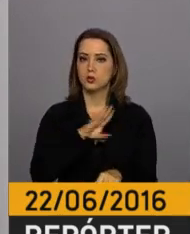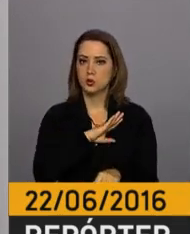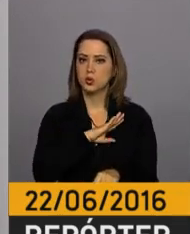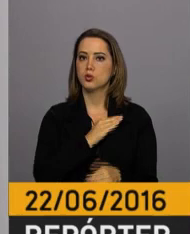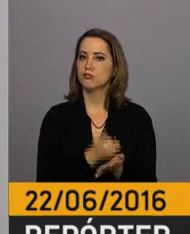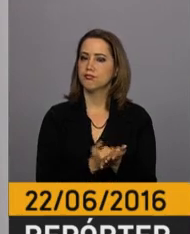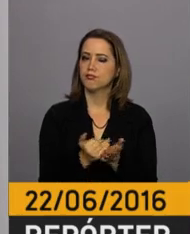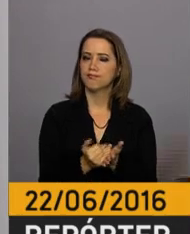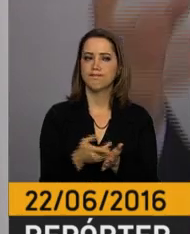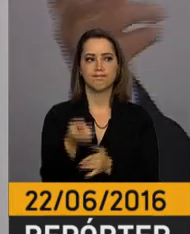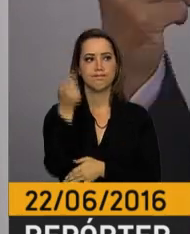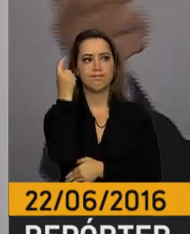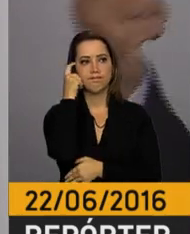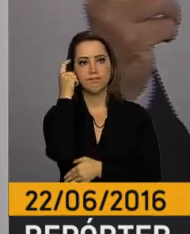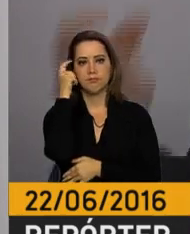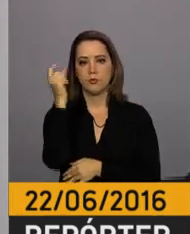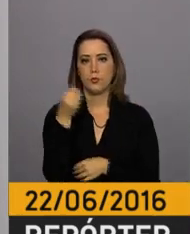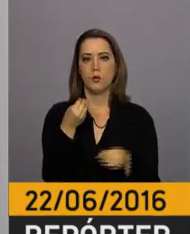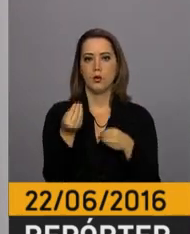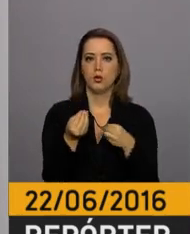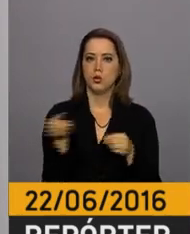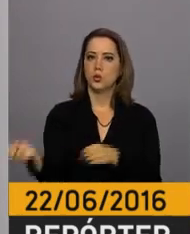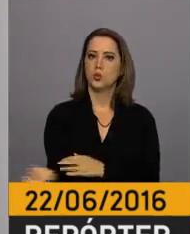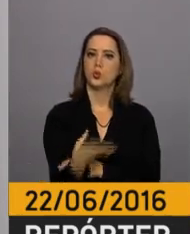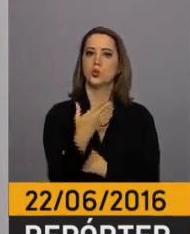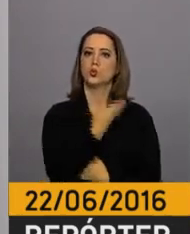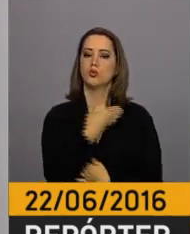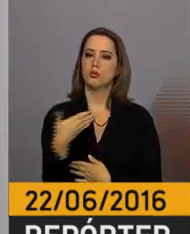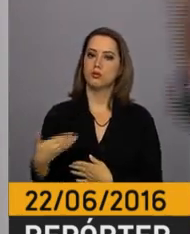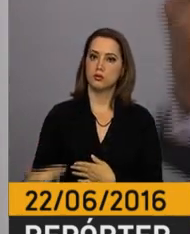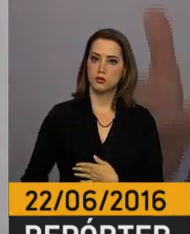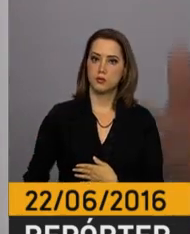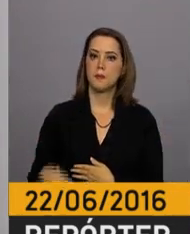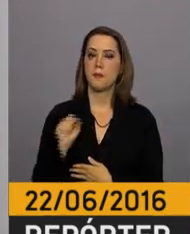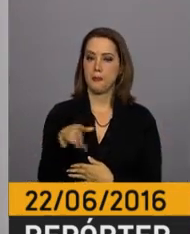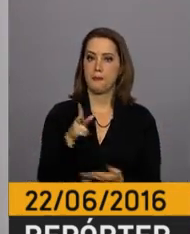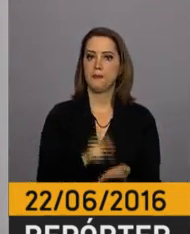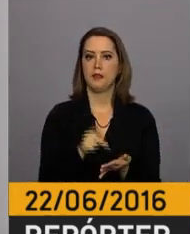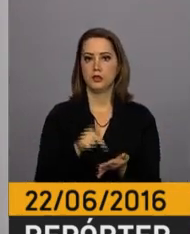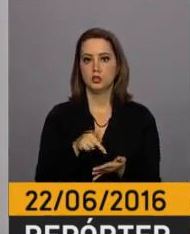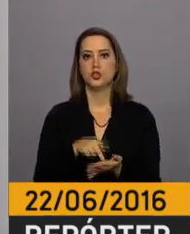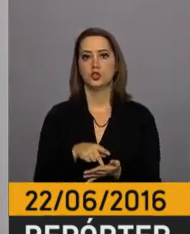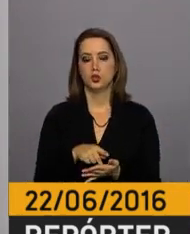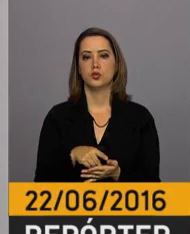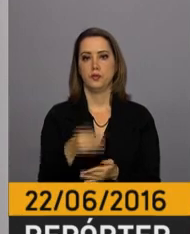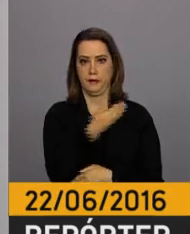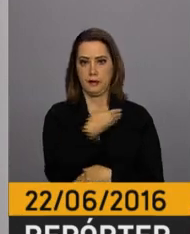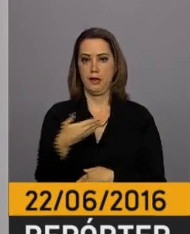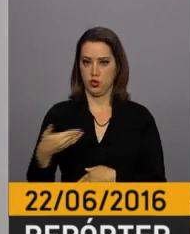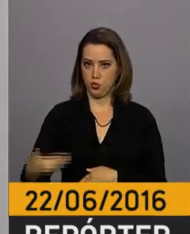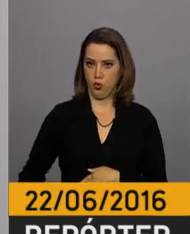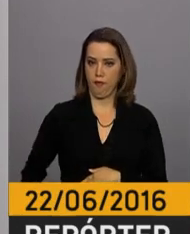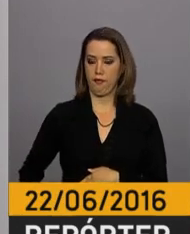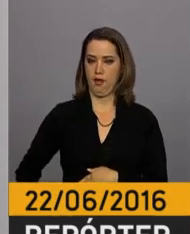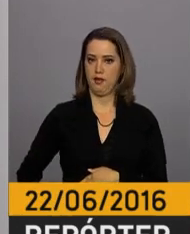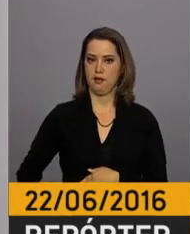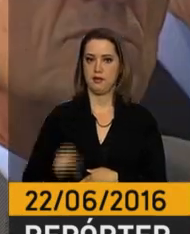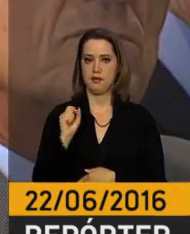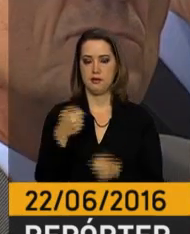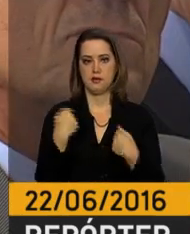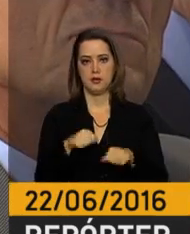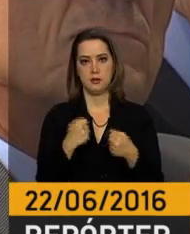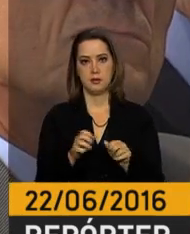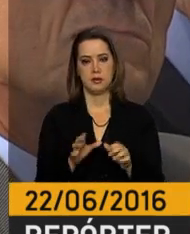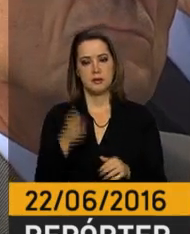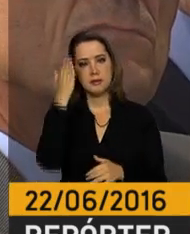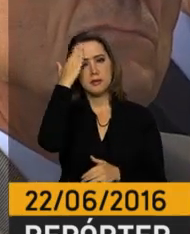Jucá a pensar no novo governo que realmente governa há que pensar num centro de governo E